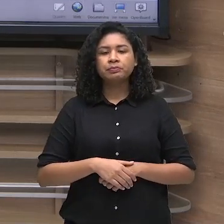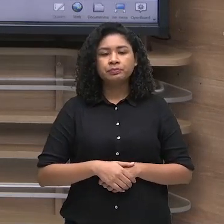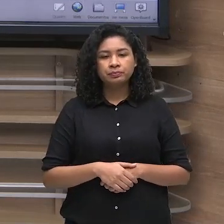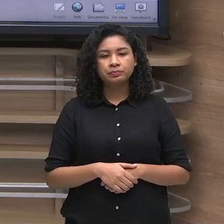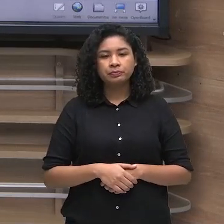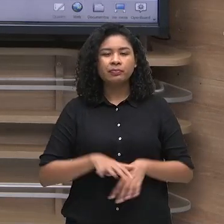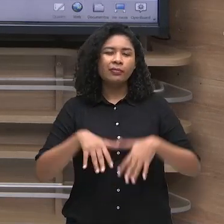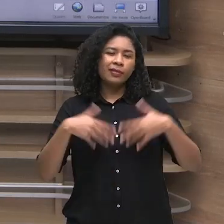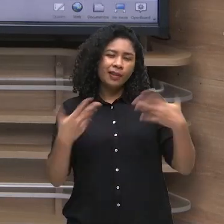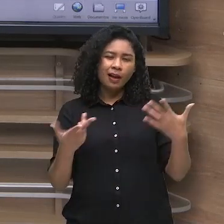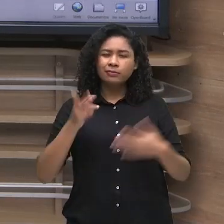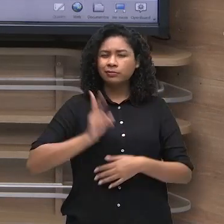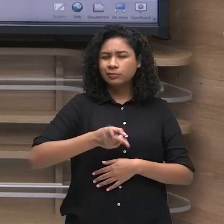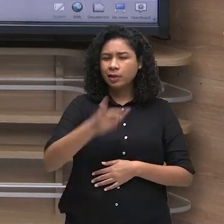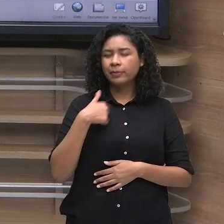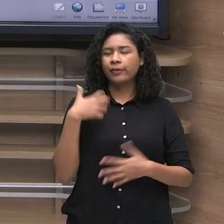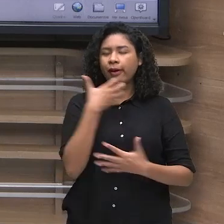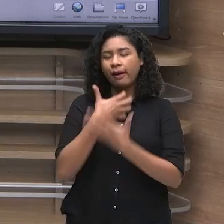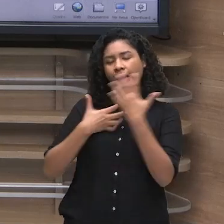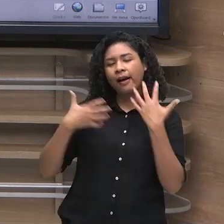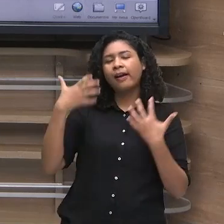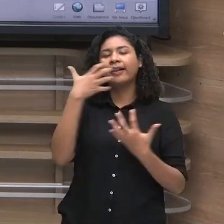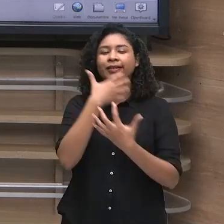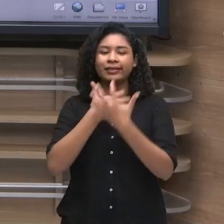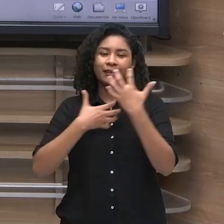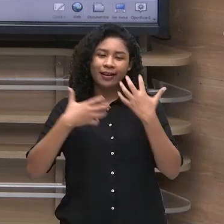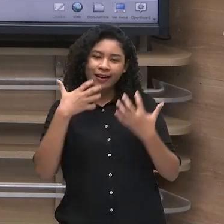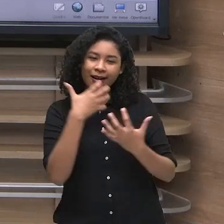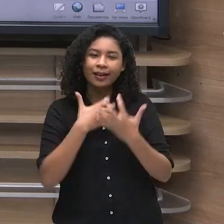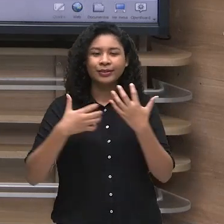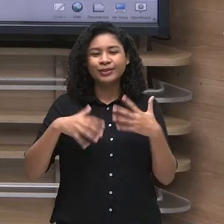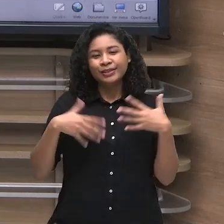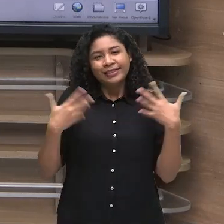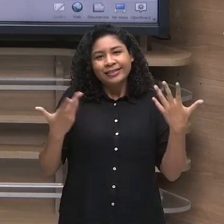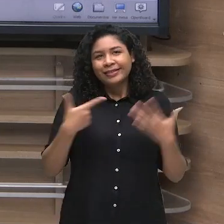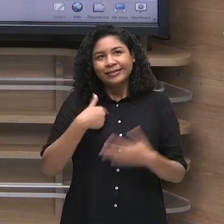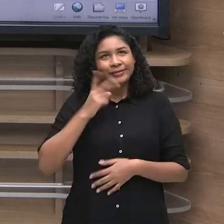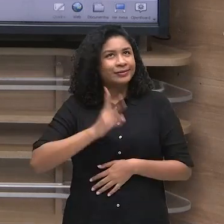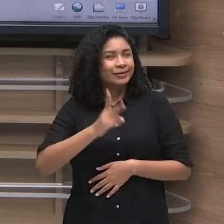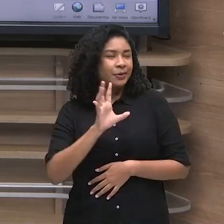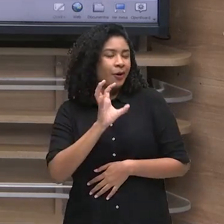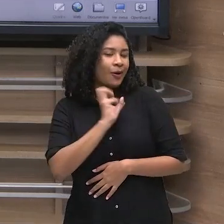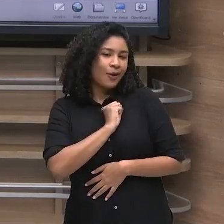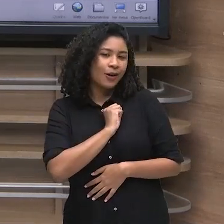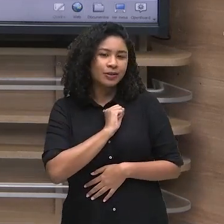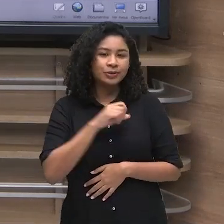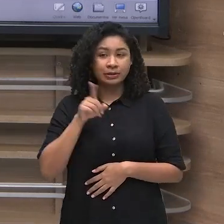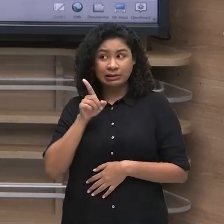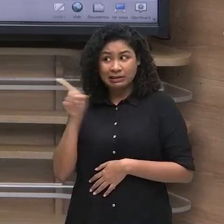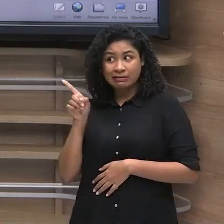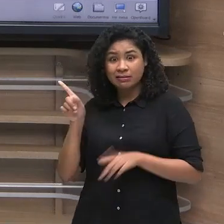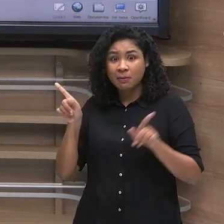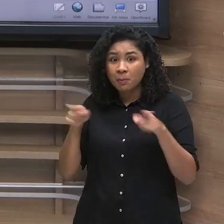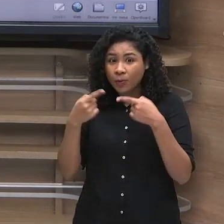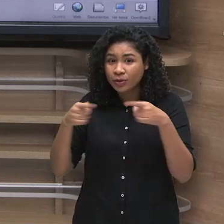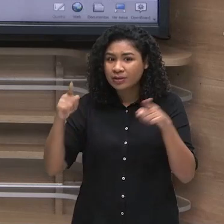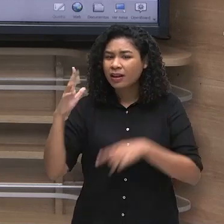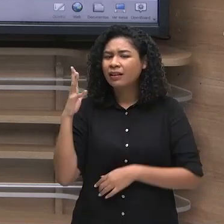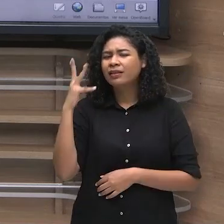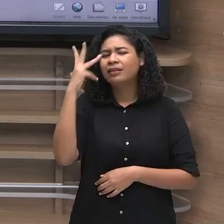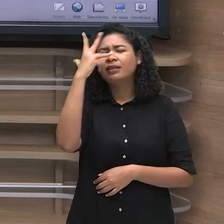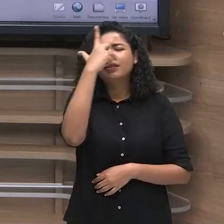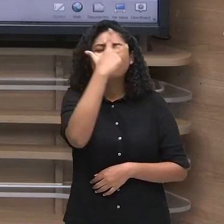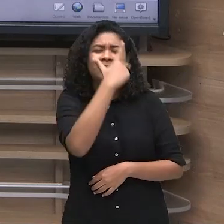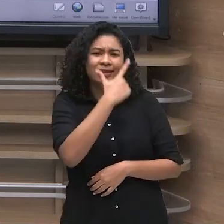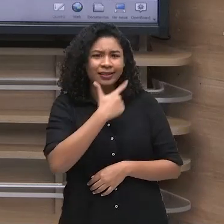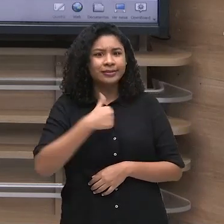com certeza, ter tido o privilégio de ouvir e até cantar essa música que é lindíssima, né? Um dos ícones da